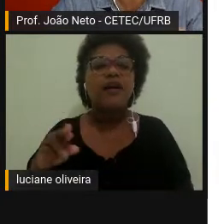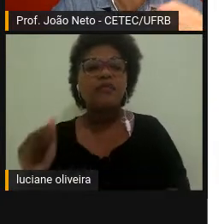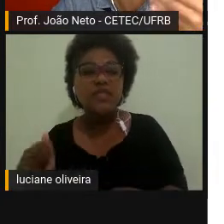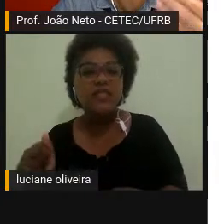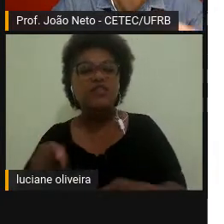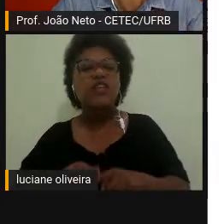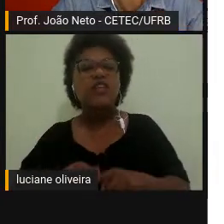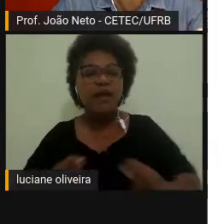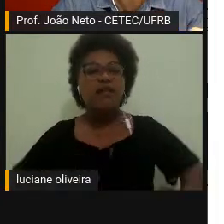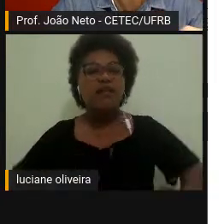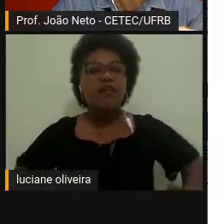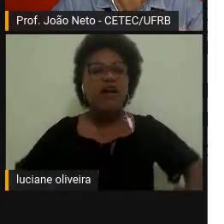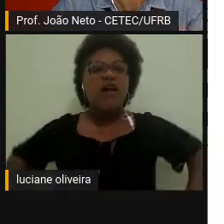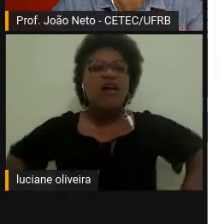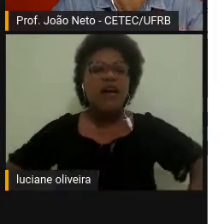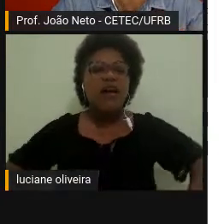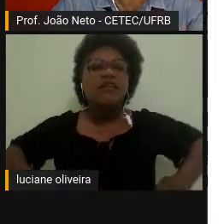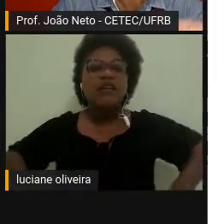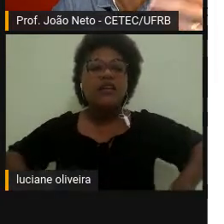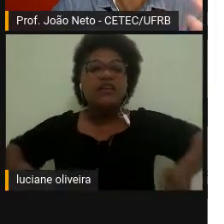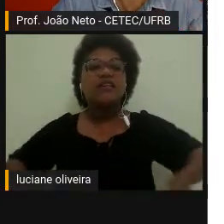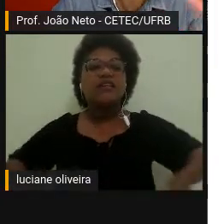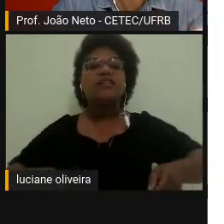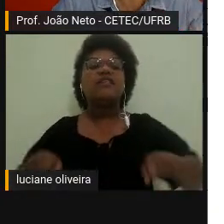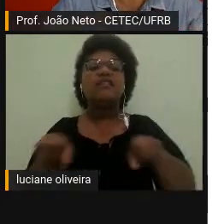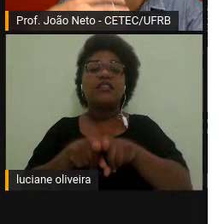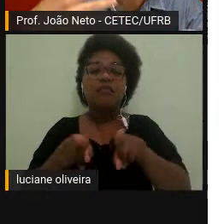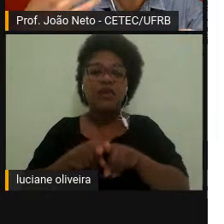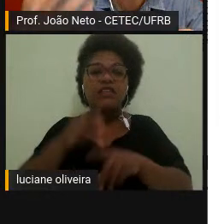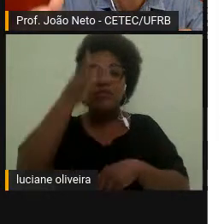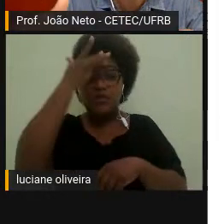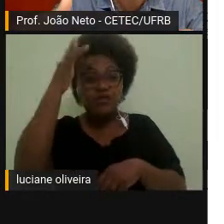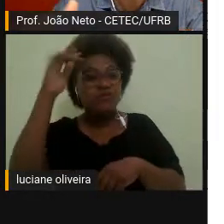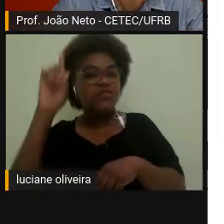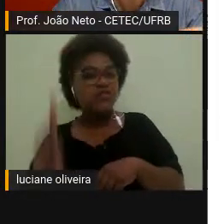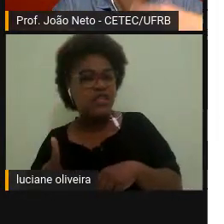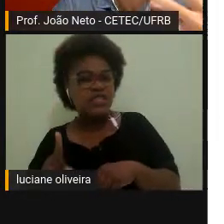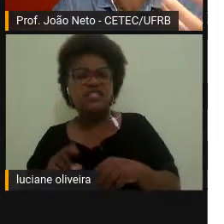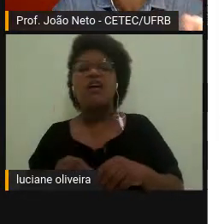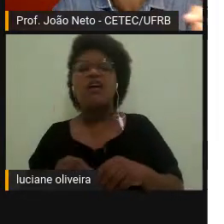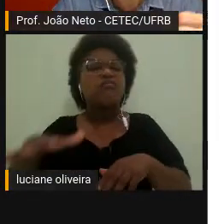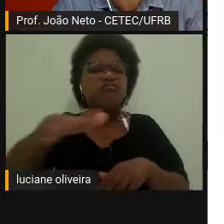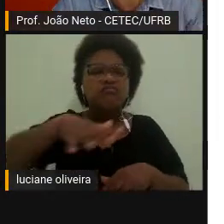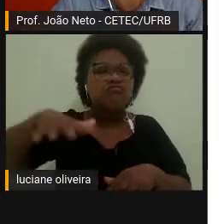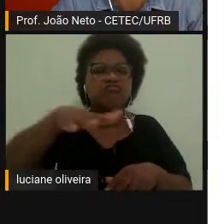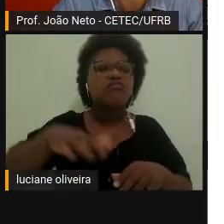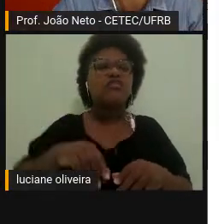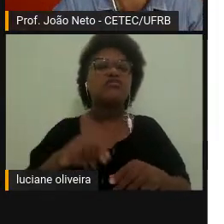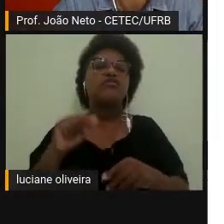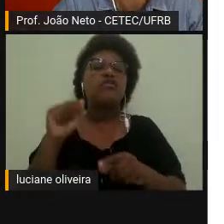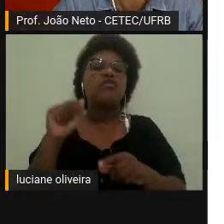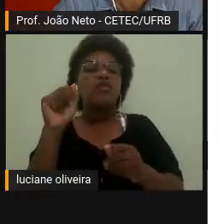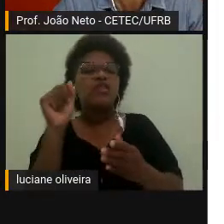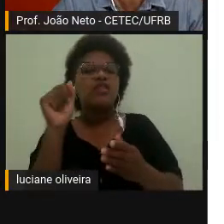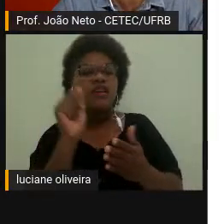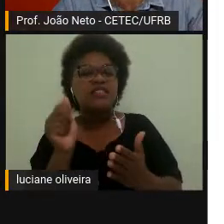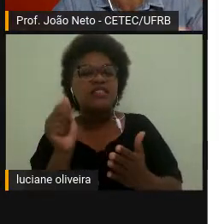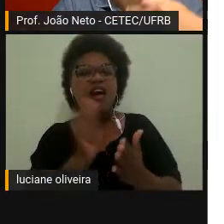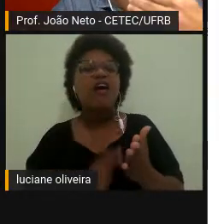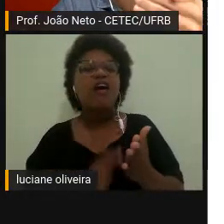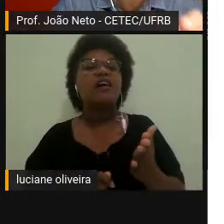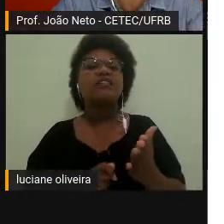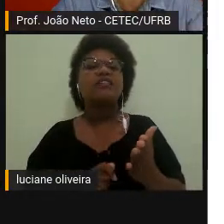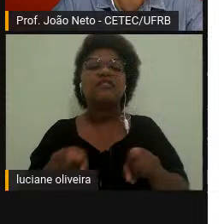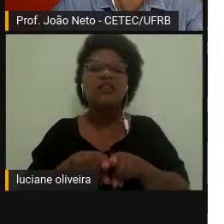elas atingem tanto Nas artes mas atinge também o campo da política e da ciência como nós apresentamos